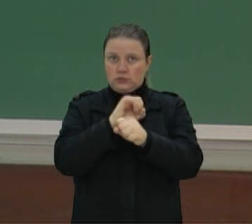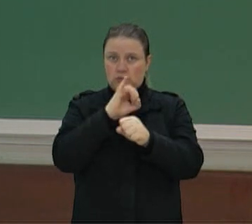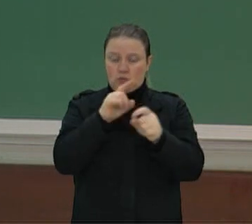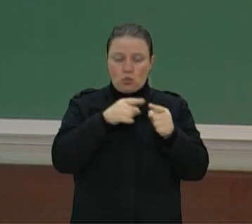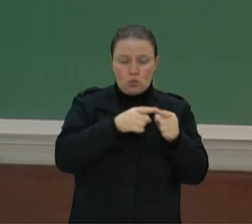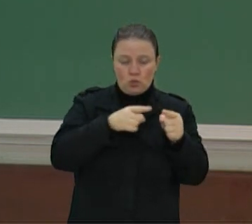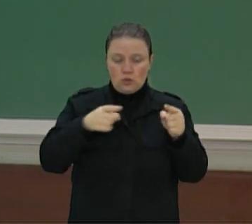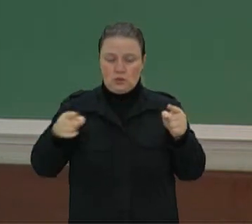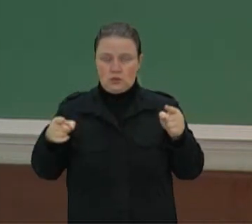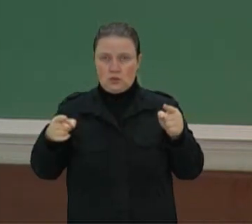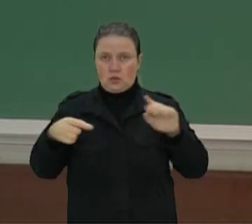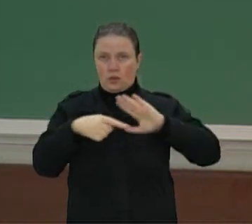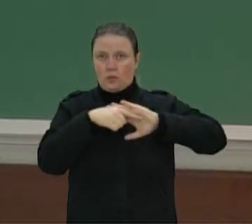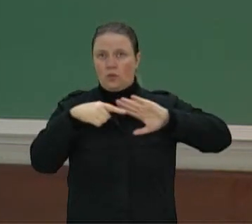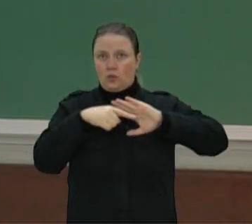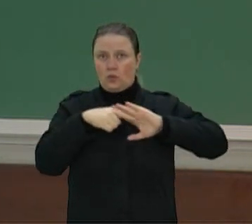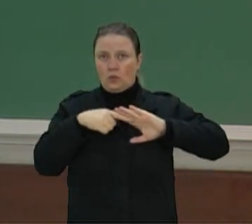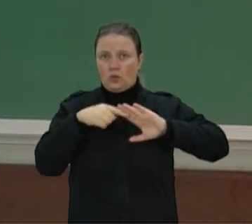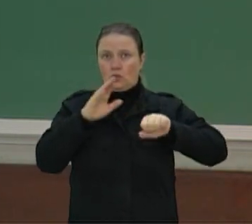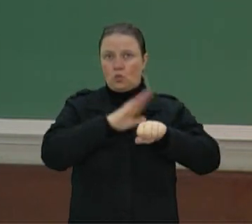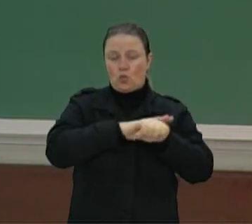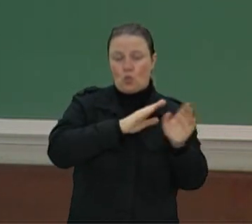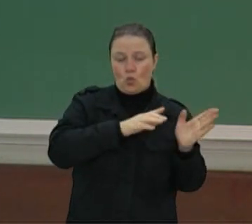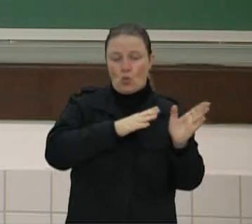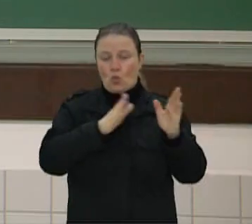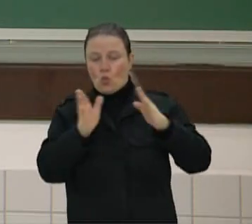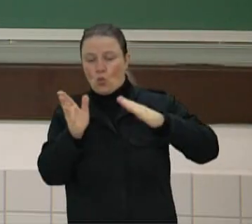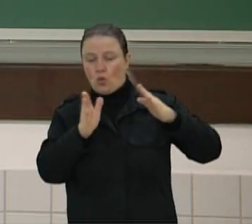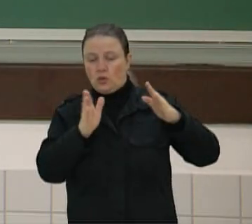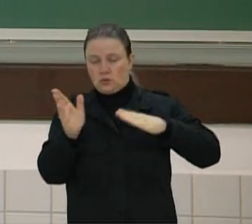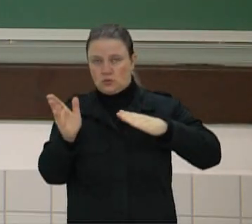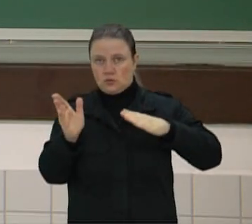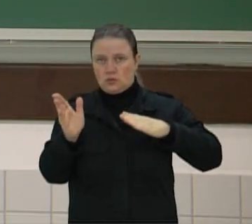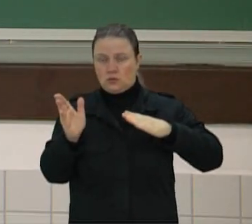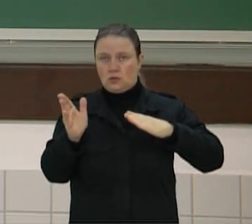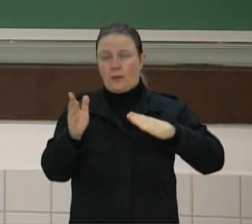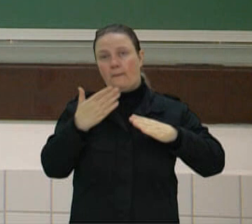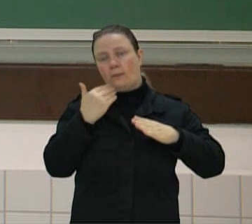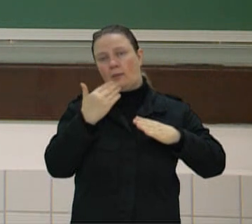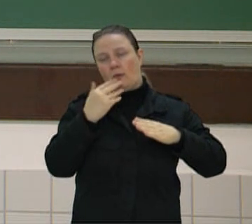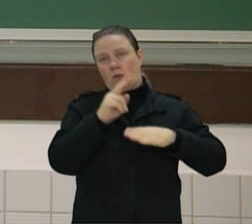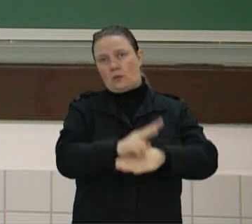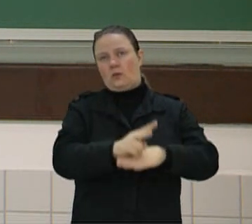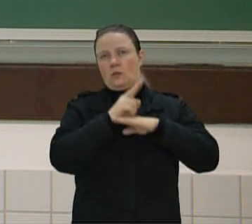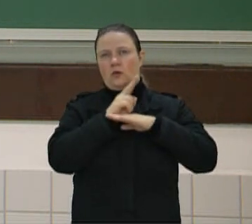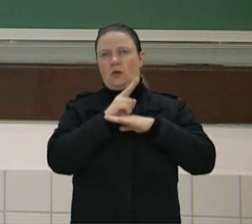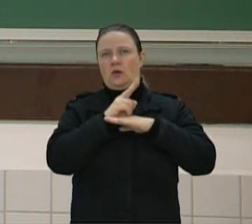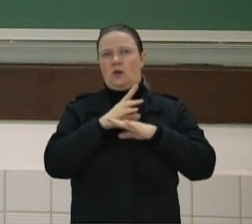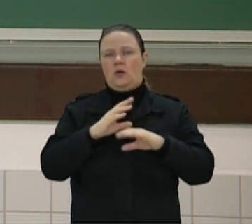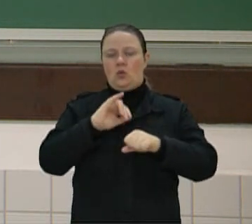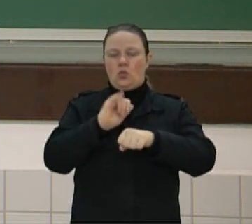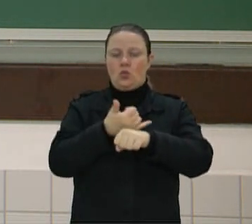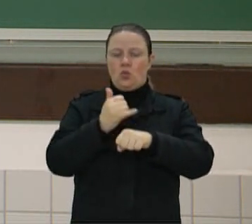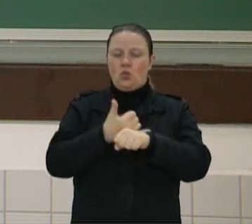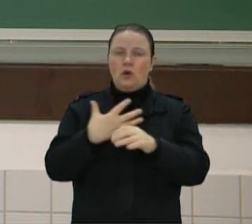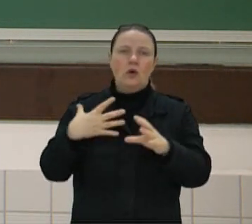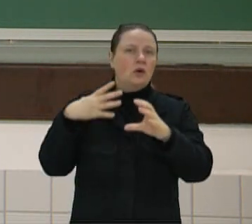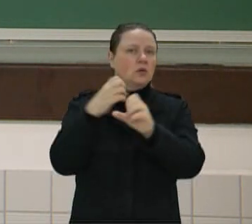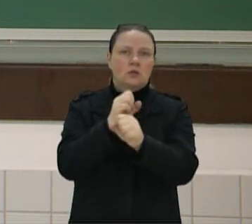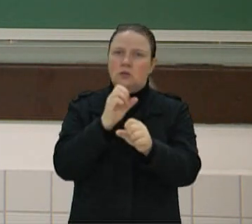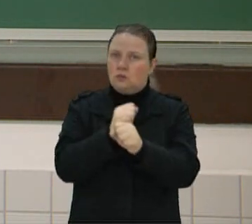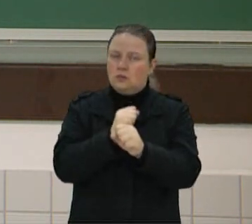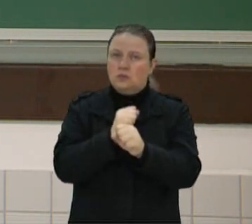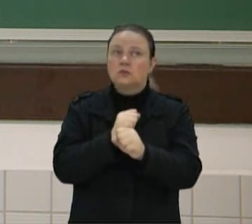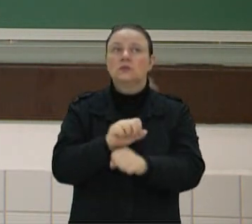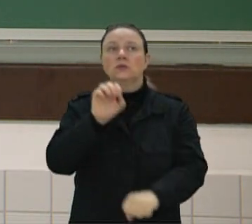for menor do que a unidade de tempo. É mais vantajoso você emprestar a juros simples antes desse tempo aqui?